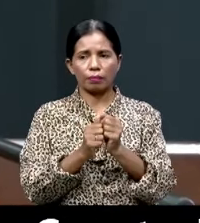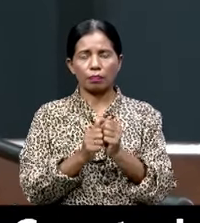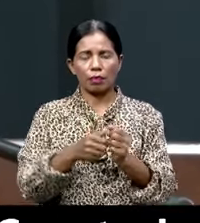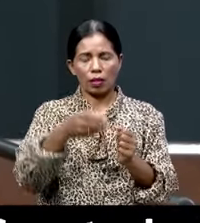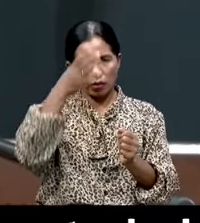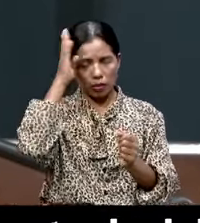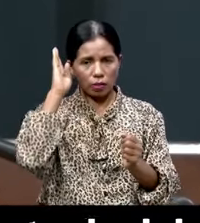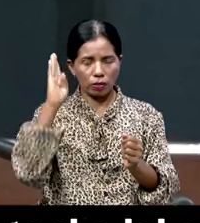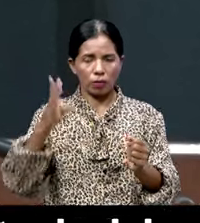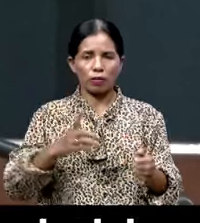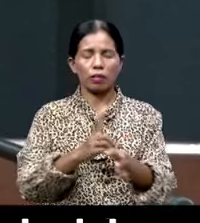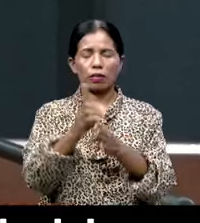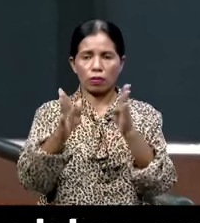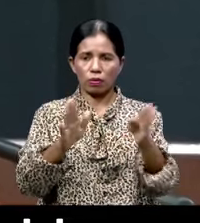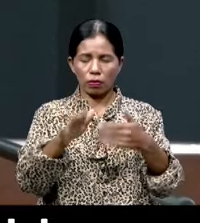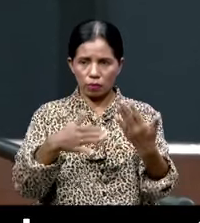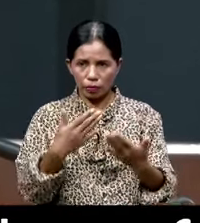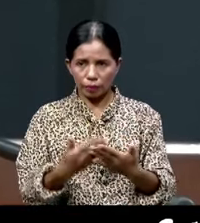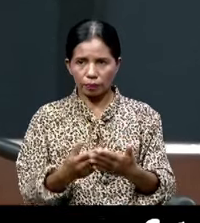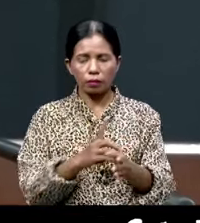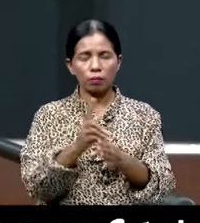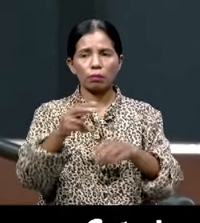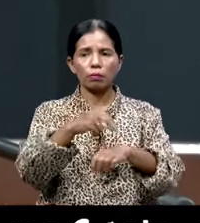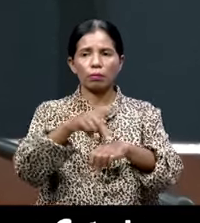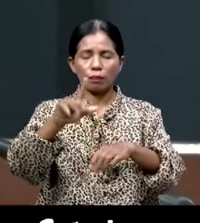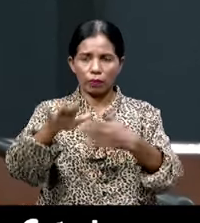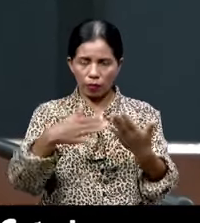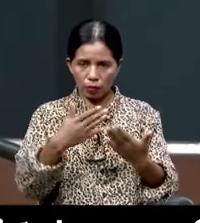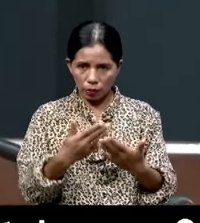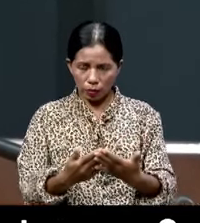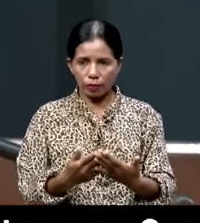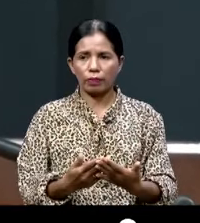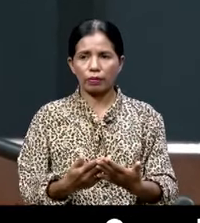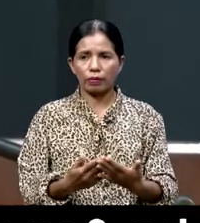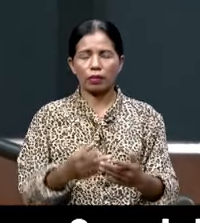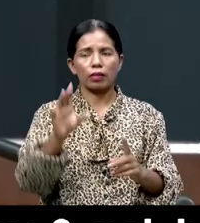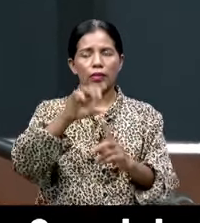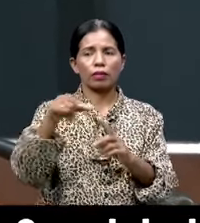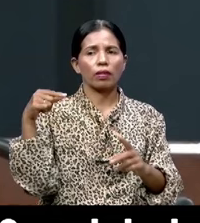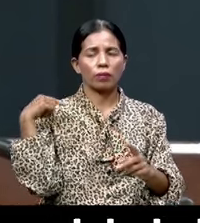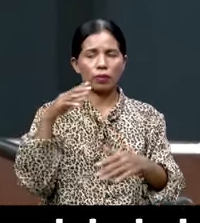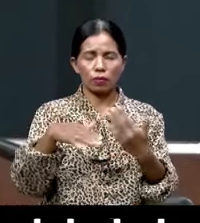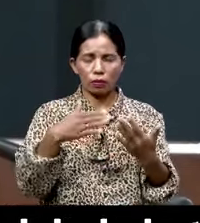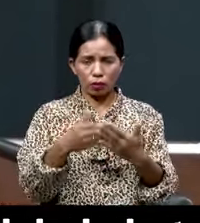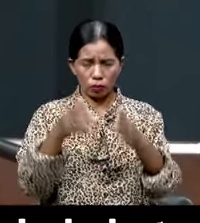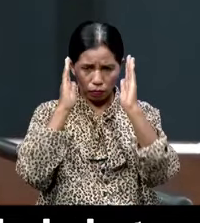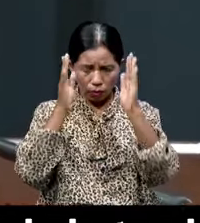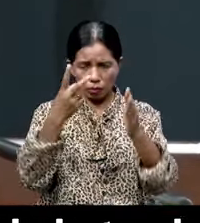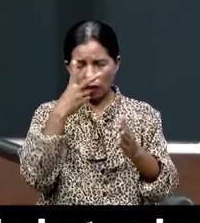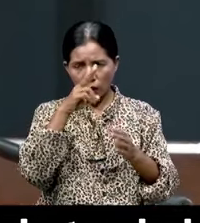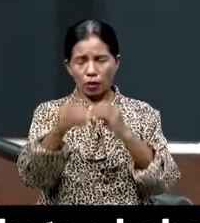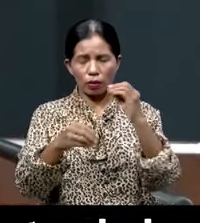gerais senhores diretores gerais diretores nacionais e outros o chefe de gabinete se luta tudo toma atenção